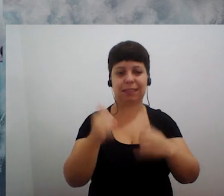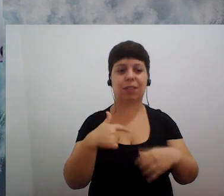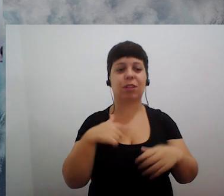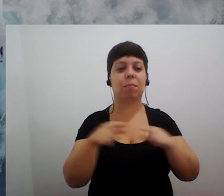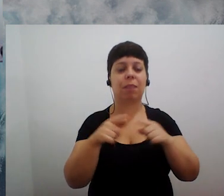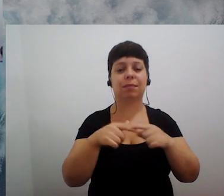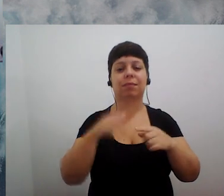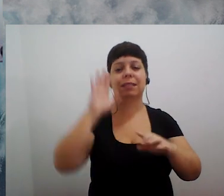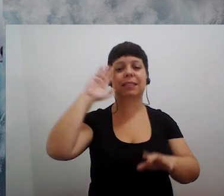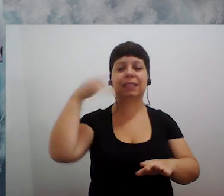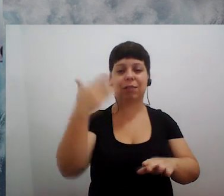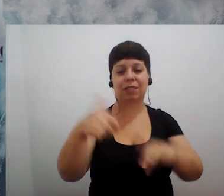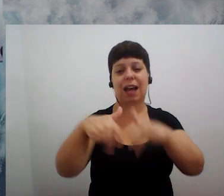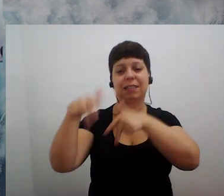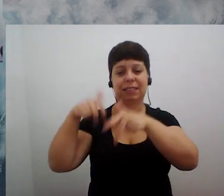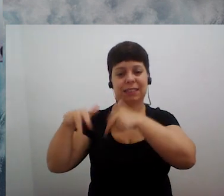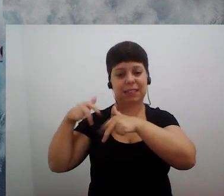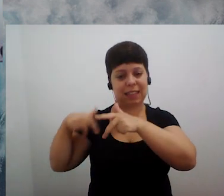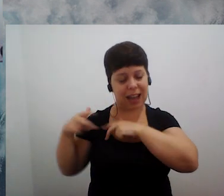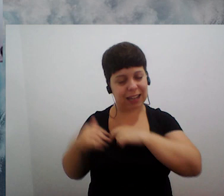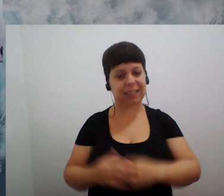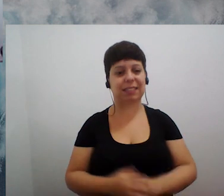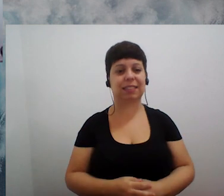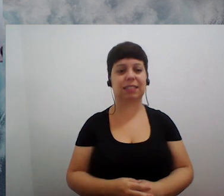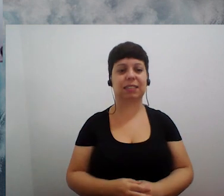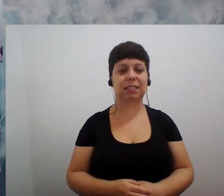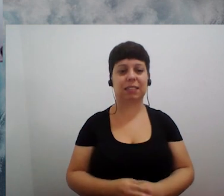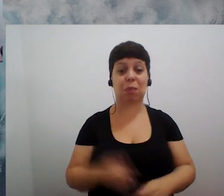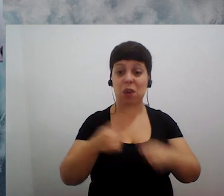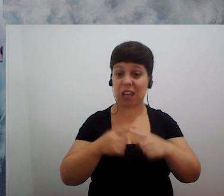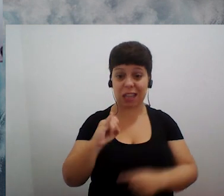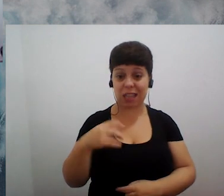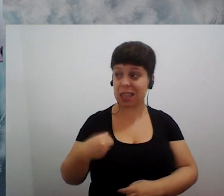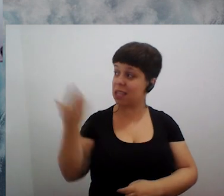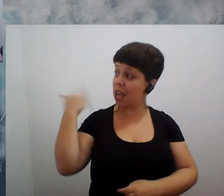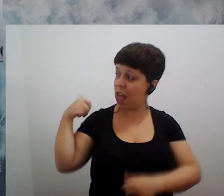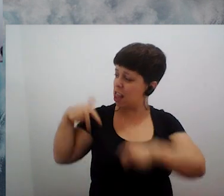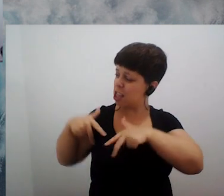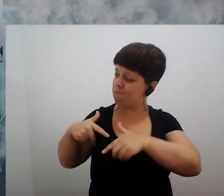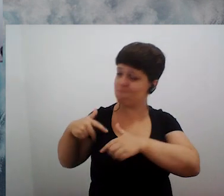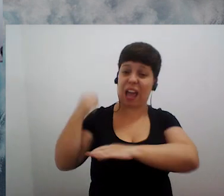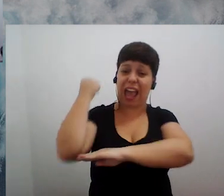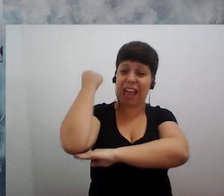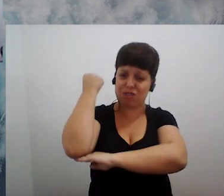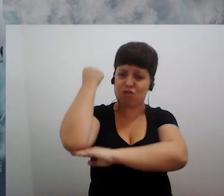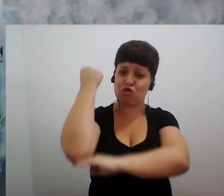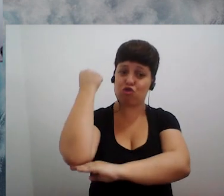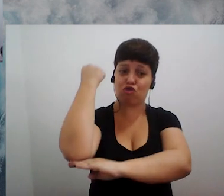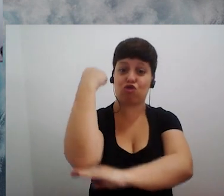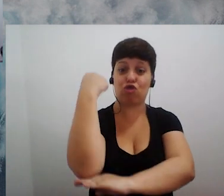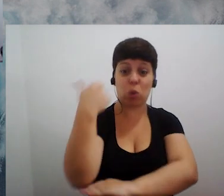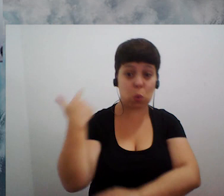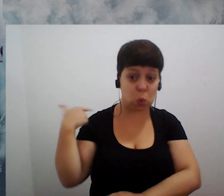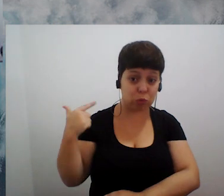inspira diariamente. Saudar também mais uma vez as minhas ancestrais e os meus ancestrais, porque se eles não tivessem lutado e resistido, nós